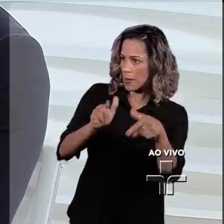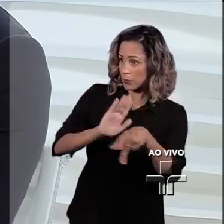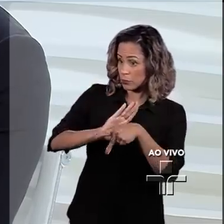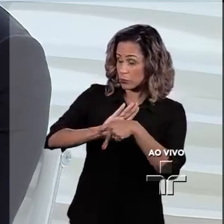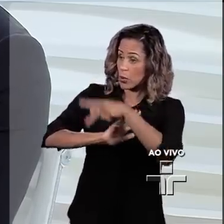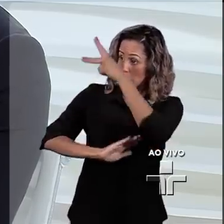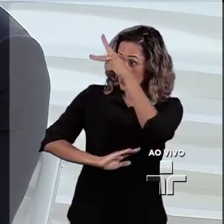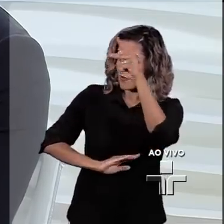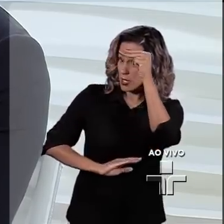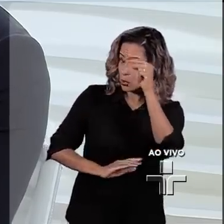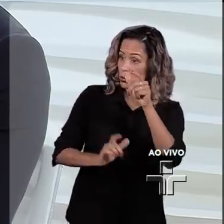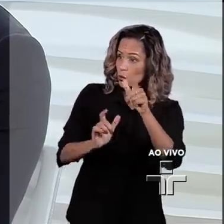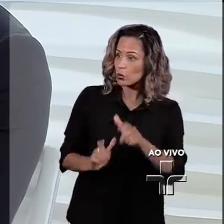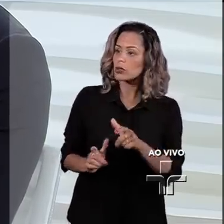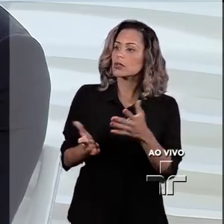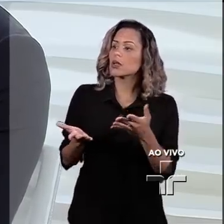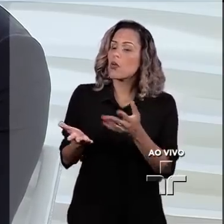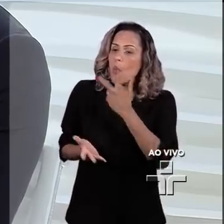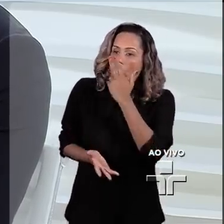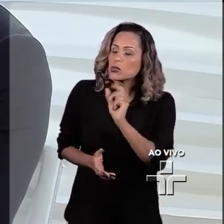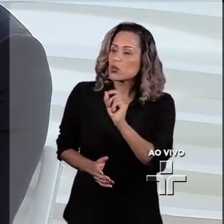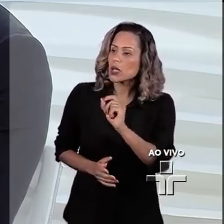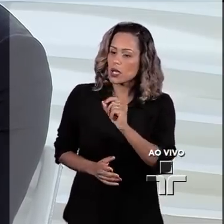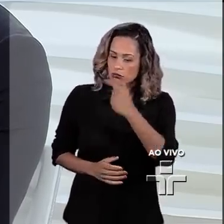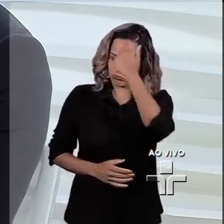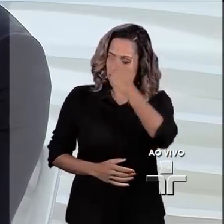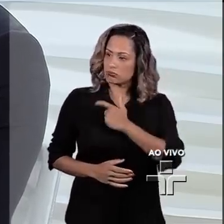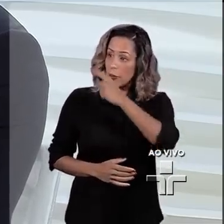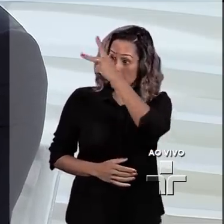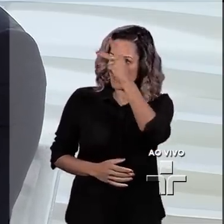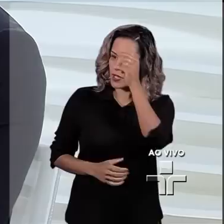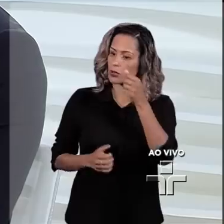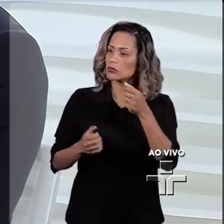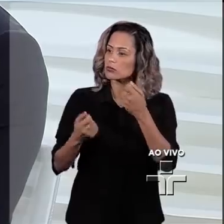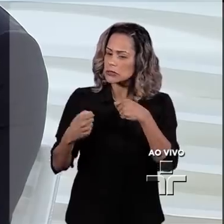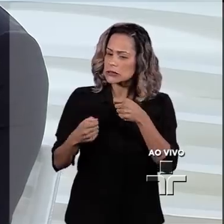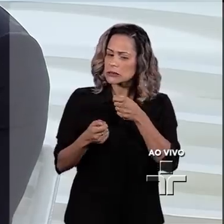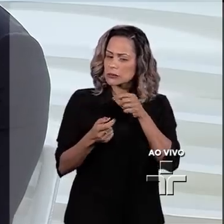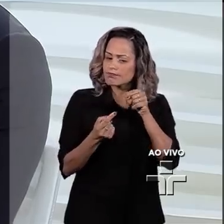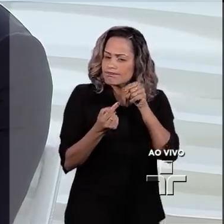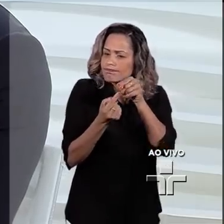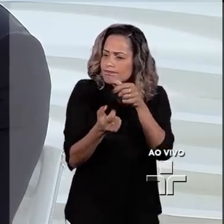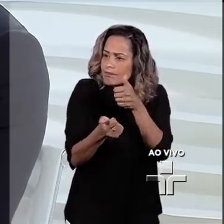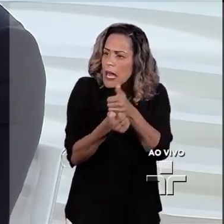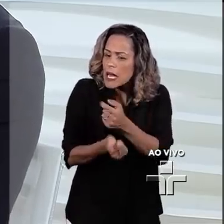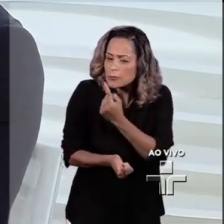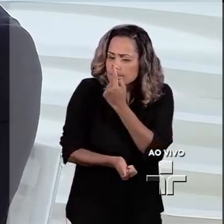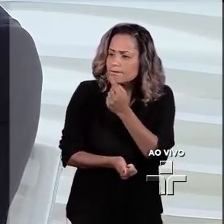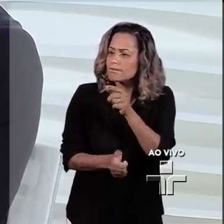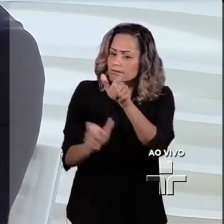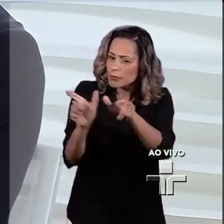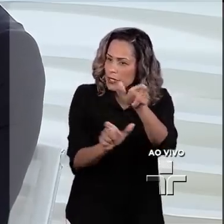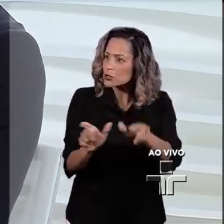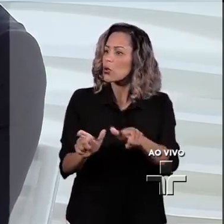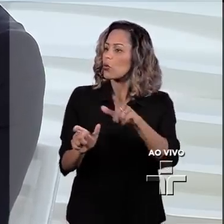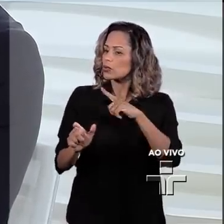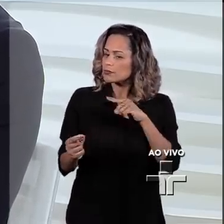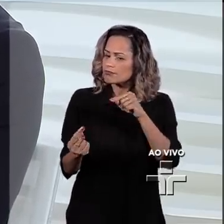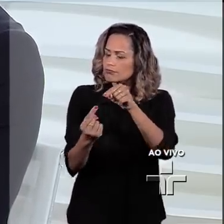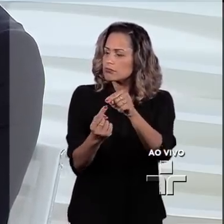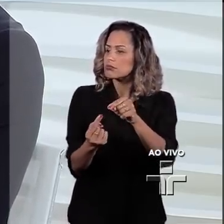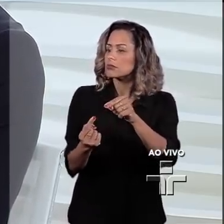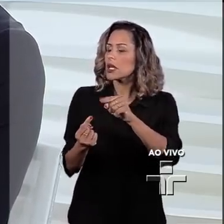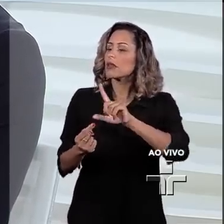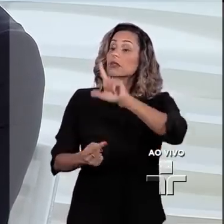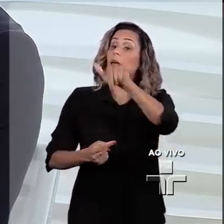que prefeitar, tem que estar perto das pessoas, tem que desenvolver tudo aquilo que foi combinado, que foi pactuado. E depois, lá na frente, as pessoas